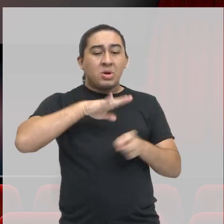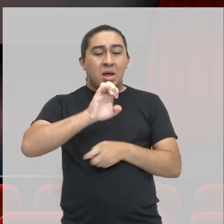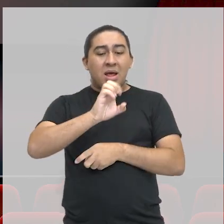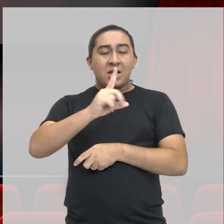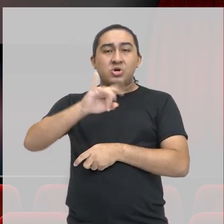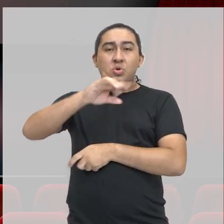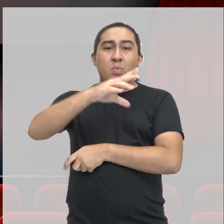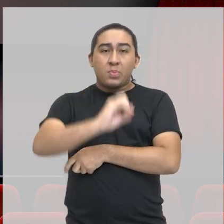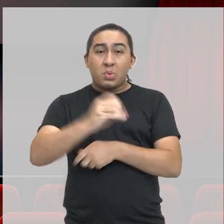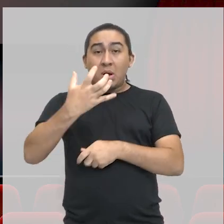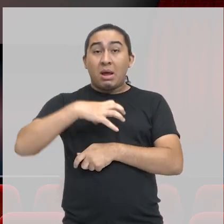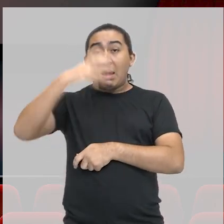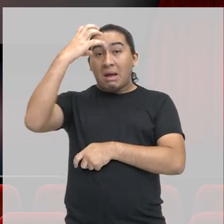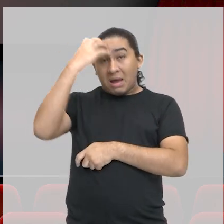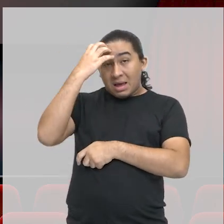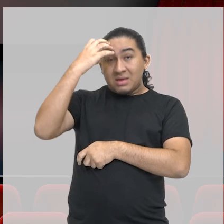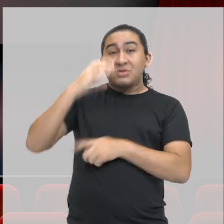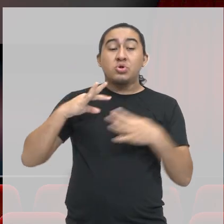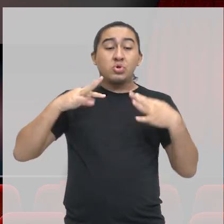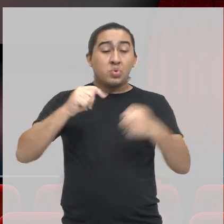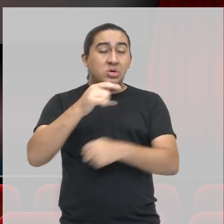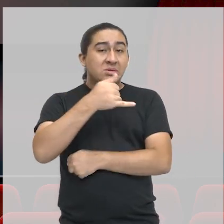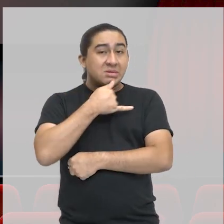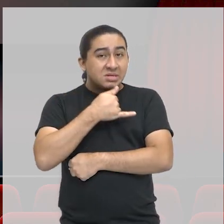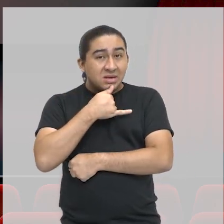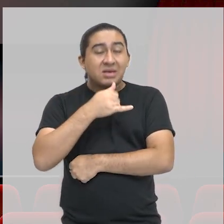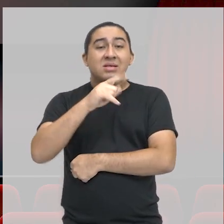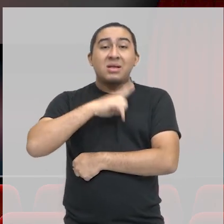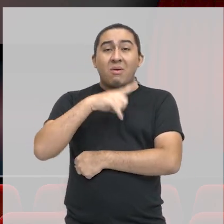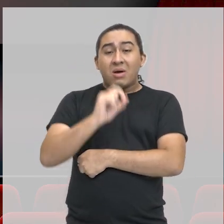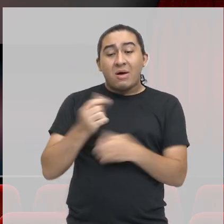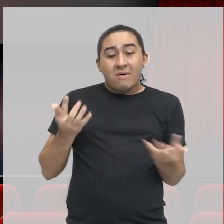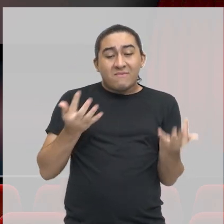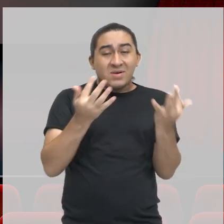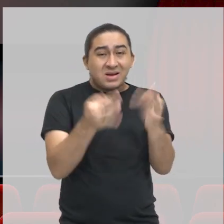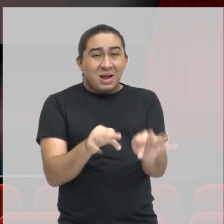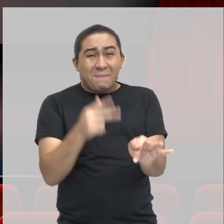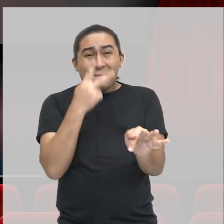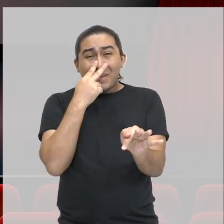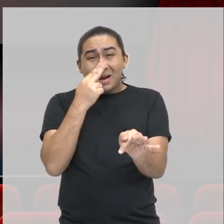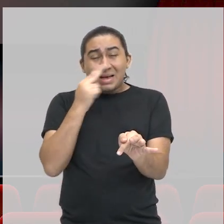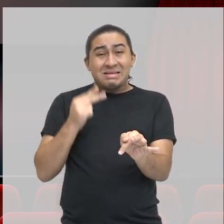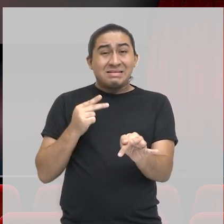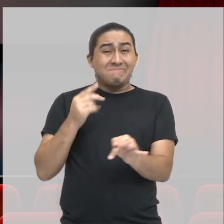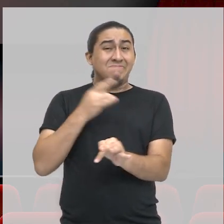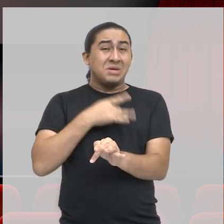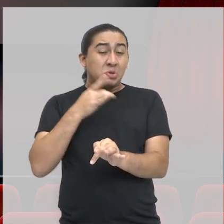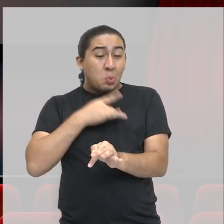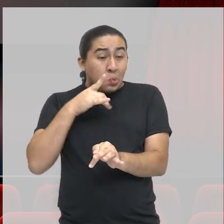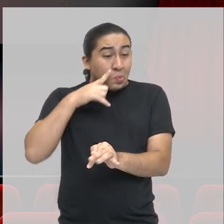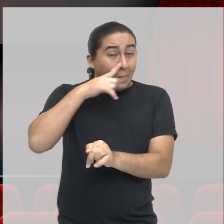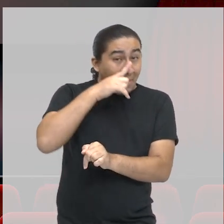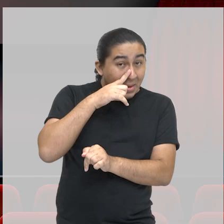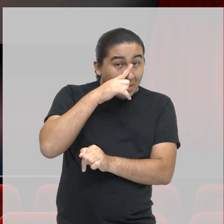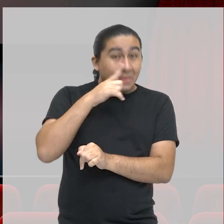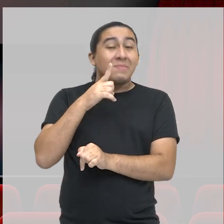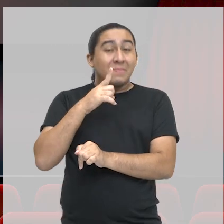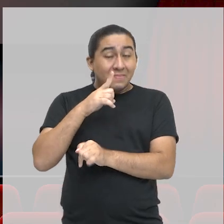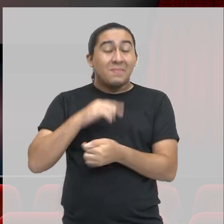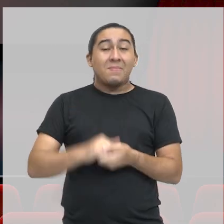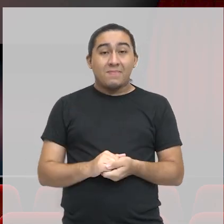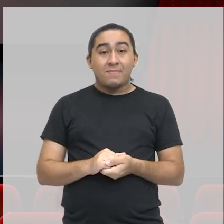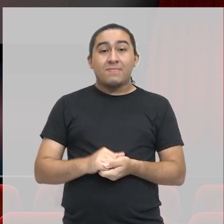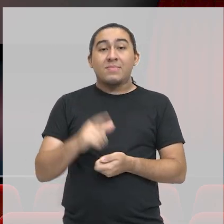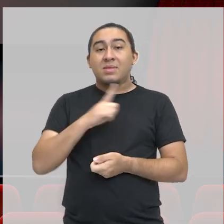Édipo Rei? Que toda a tragédia, ela termina de forma sombria. Lembra? No final do Édipo Rei,